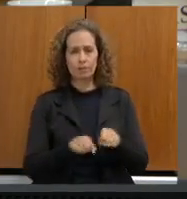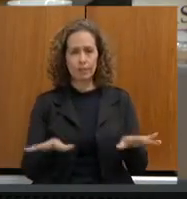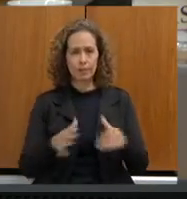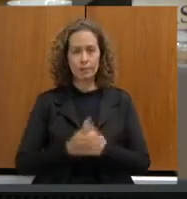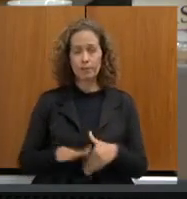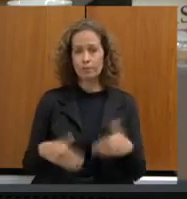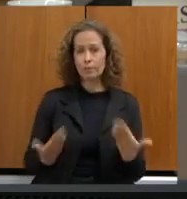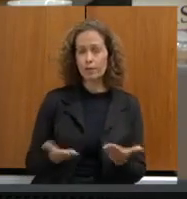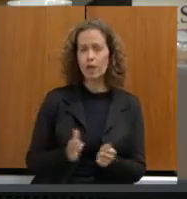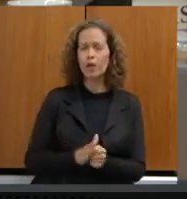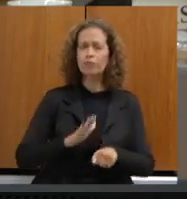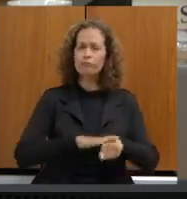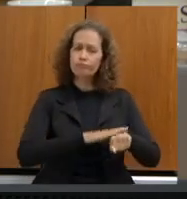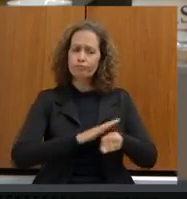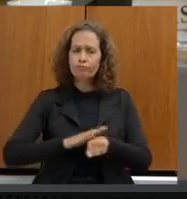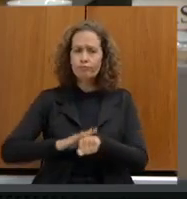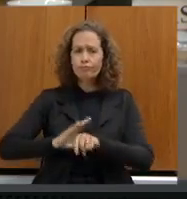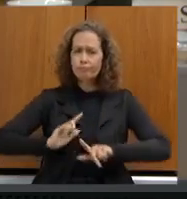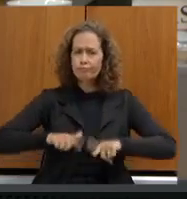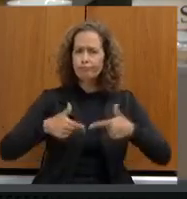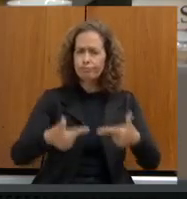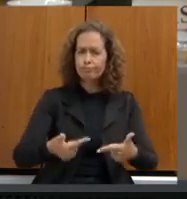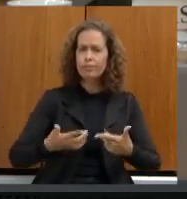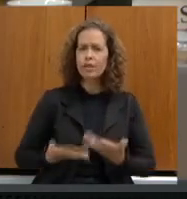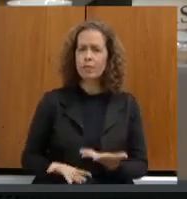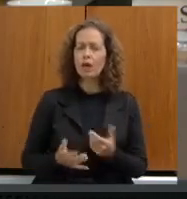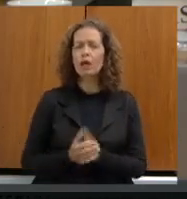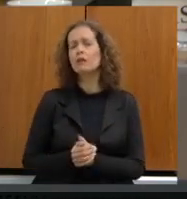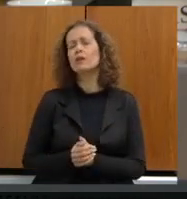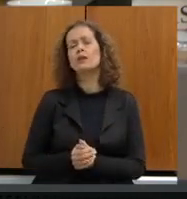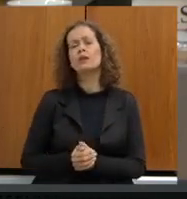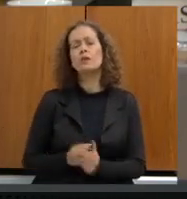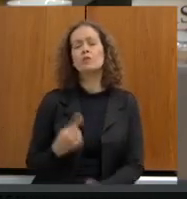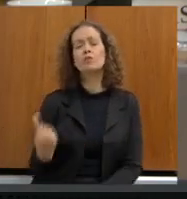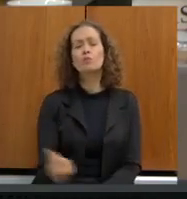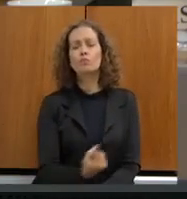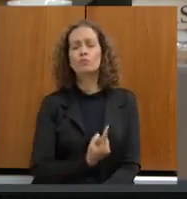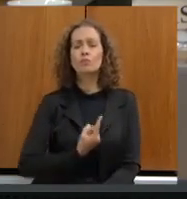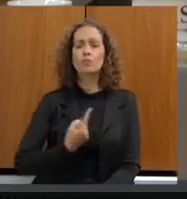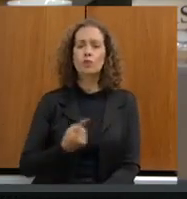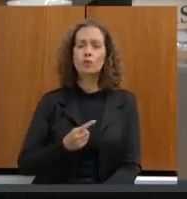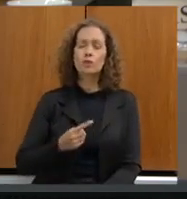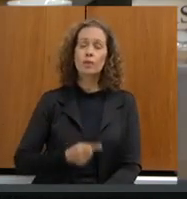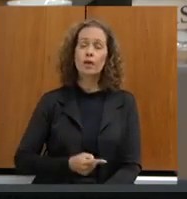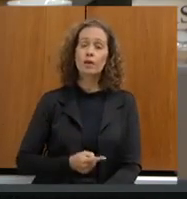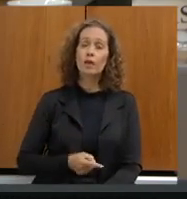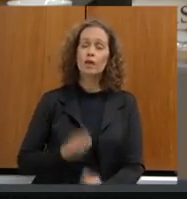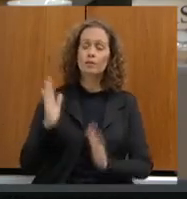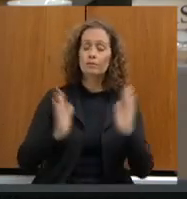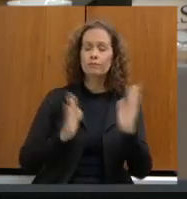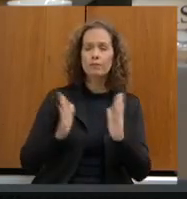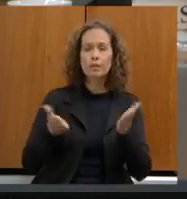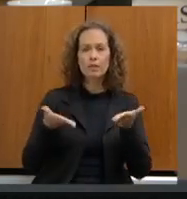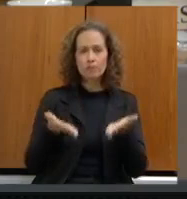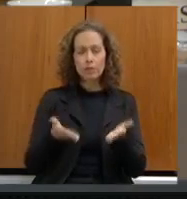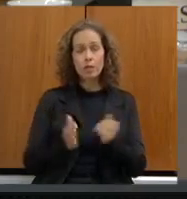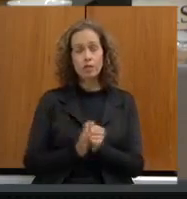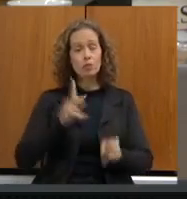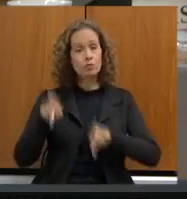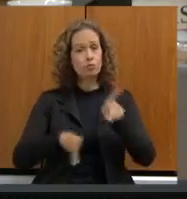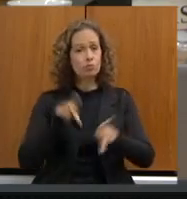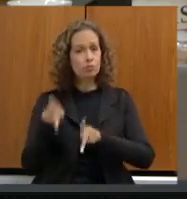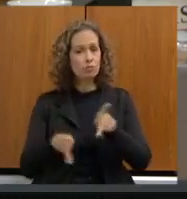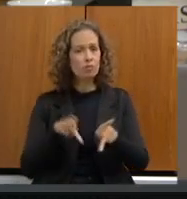capacidade operacional foram foram ações nossos para neste momento é onde a população estava